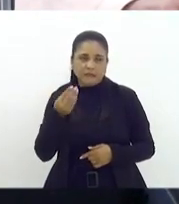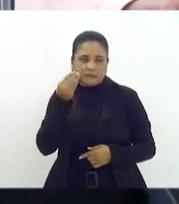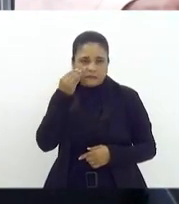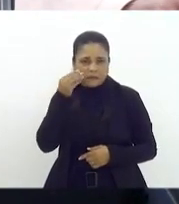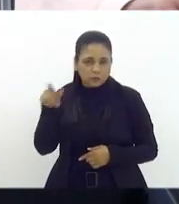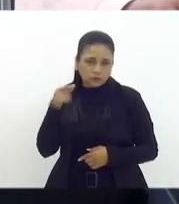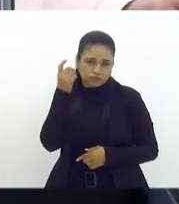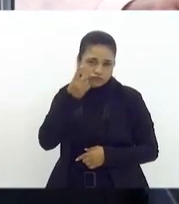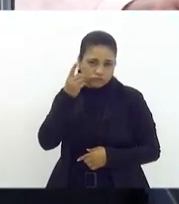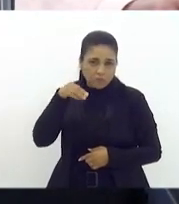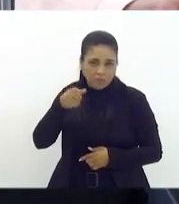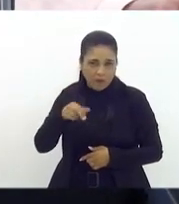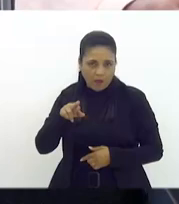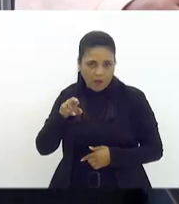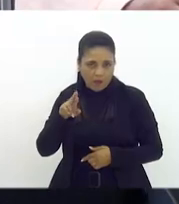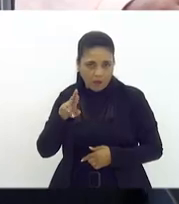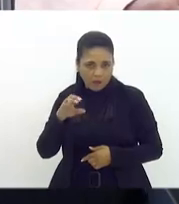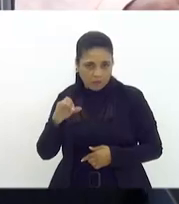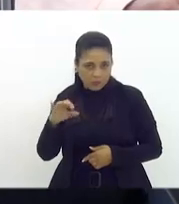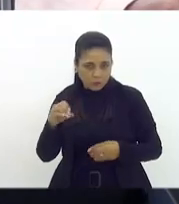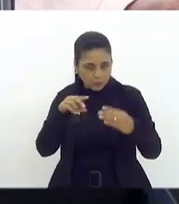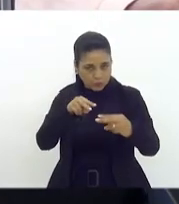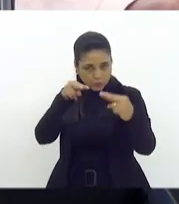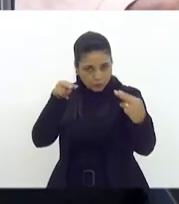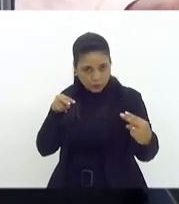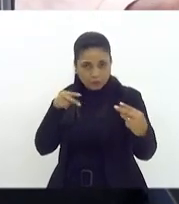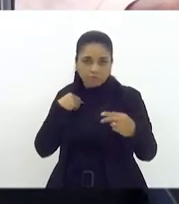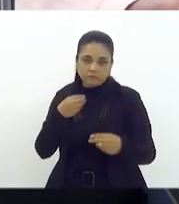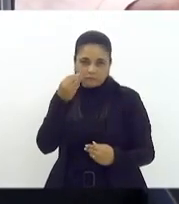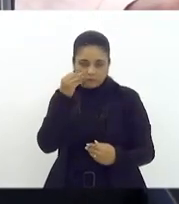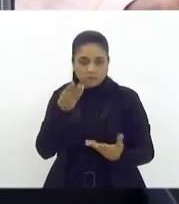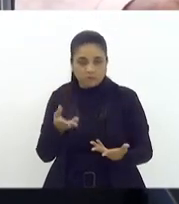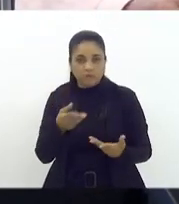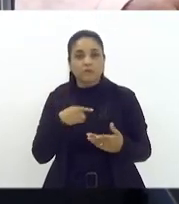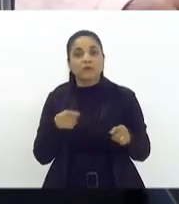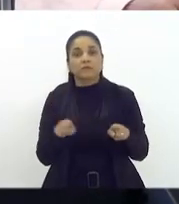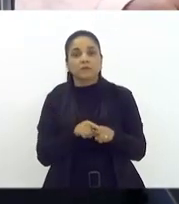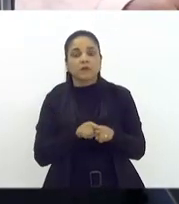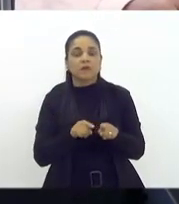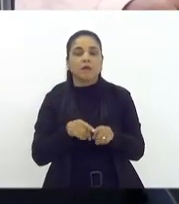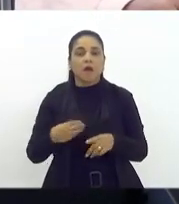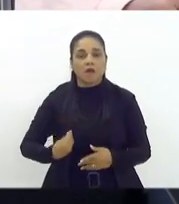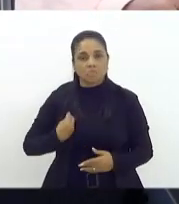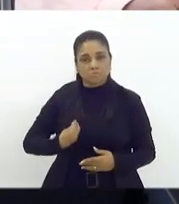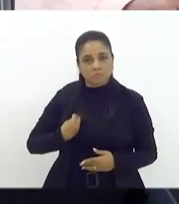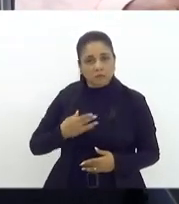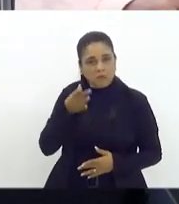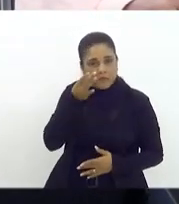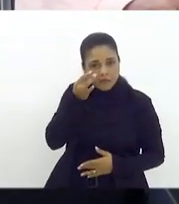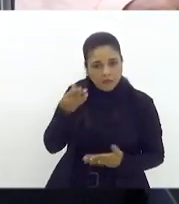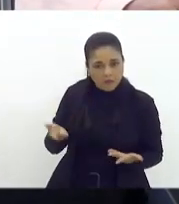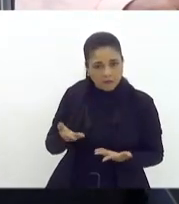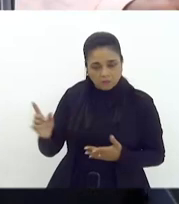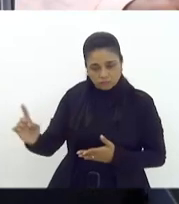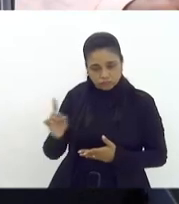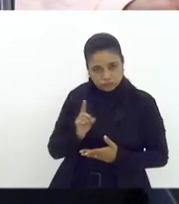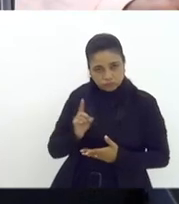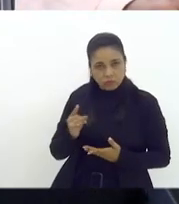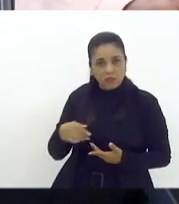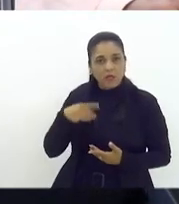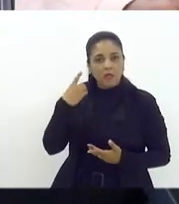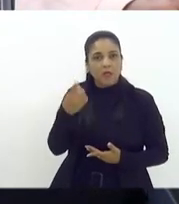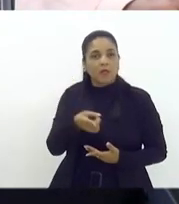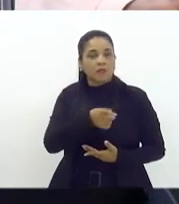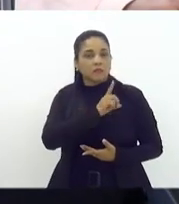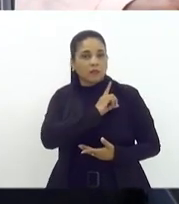Deputado Márcio Gualberto e nós teríamos também aqui a presença e parece que tá chegando do